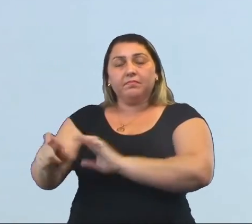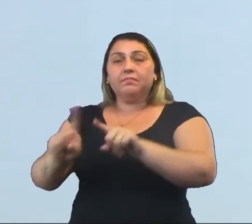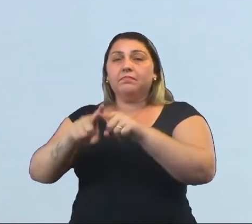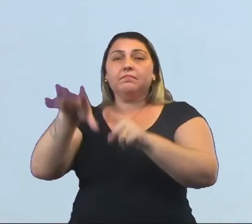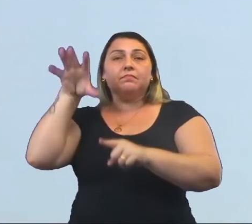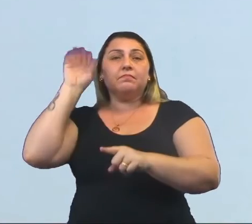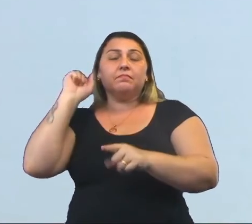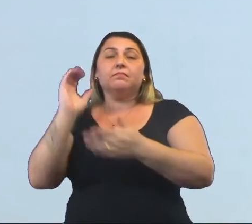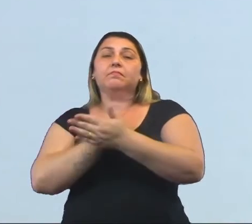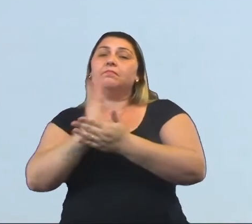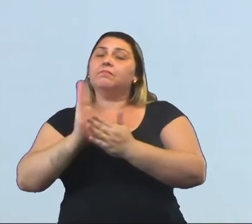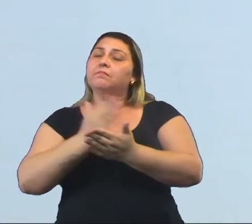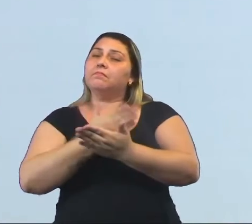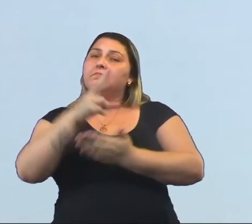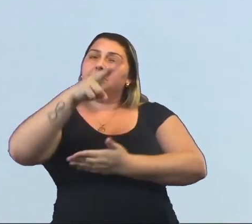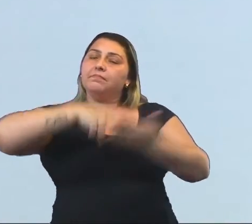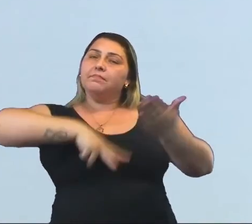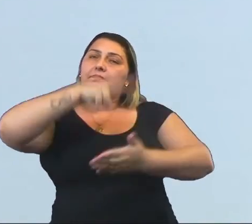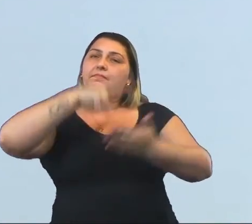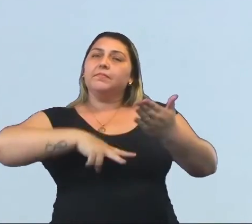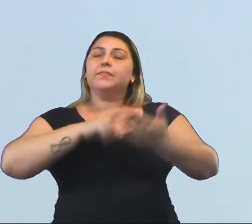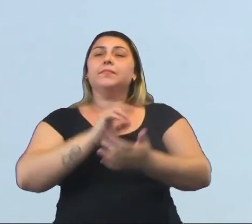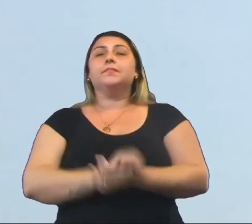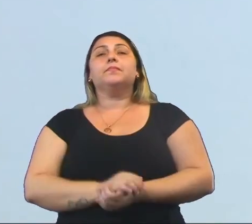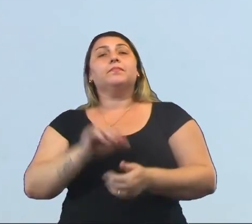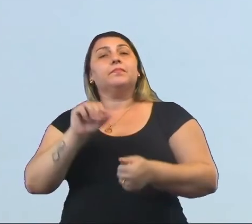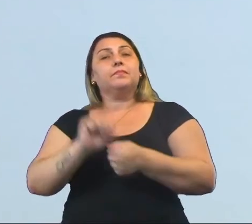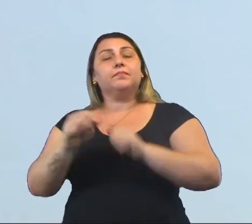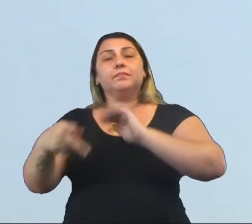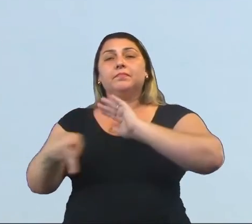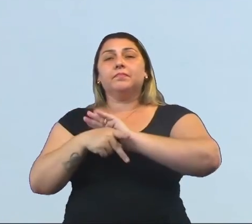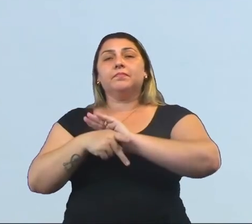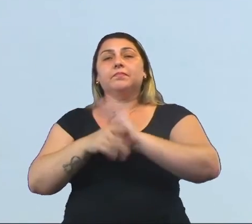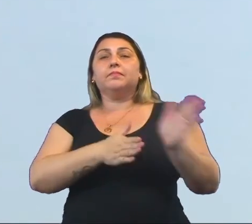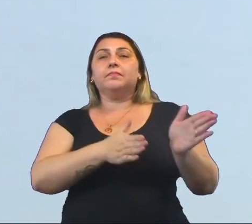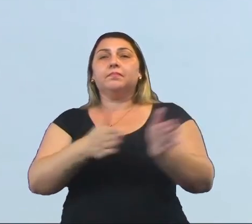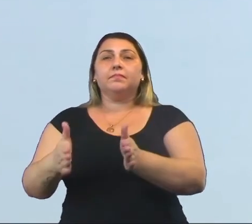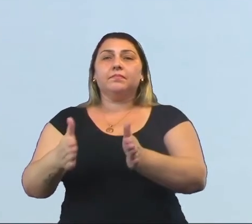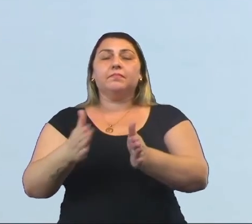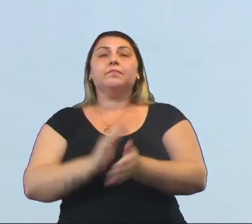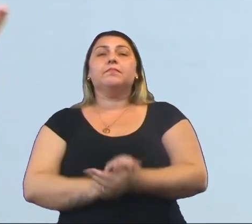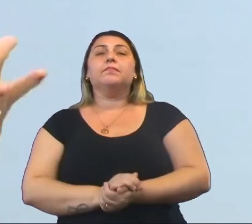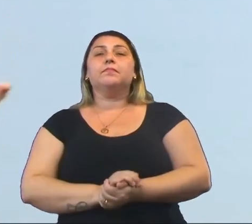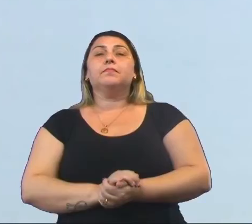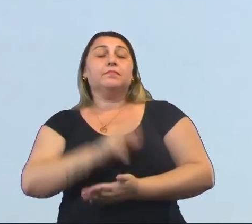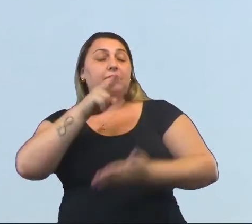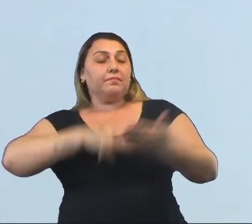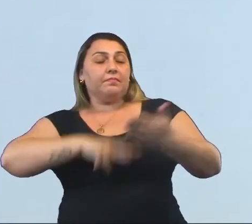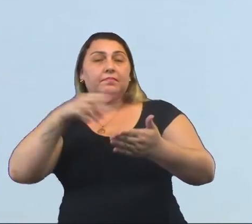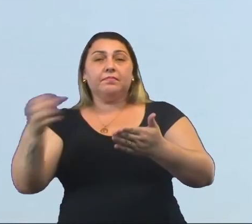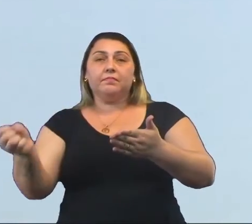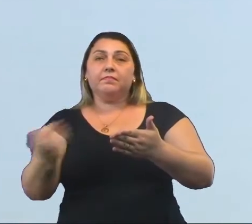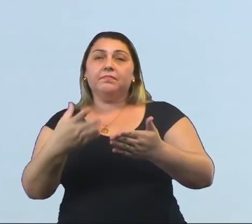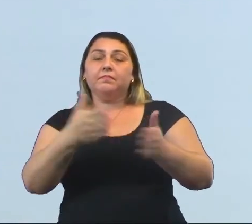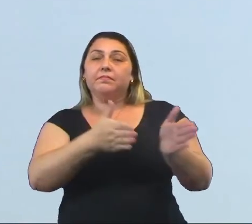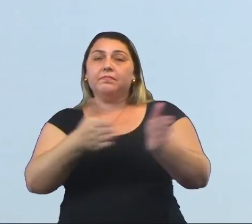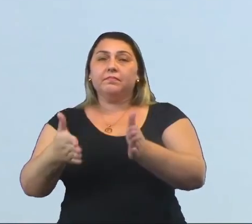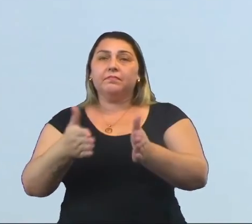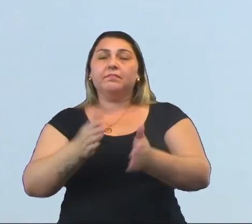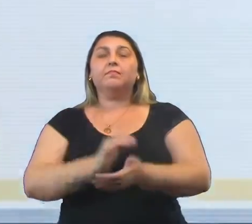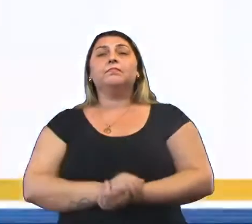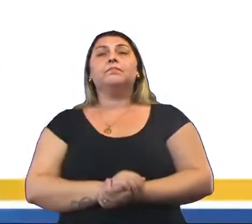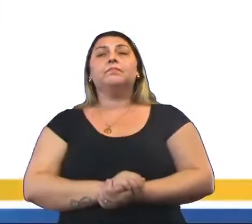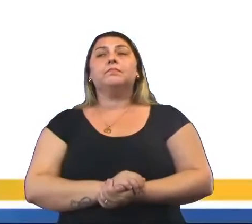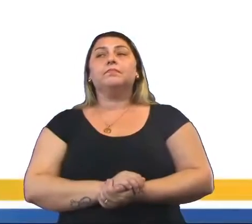algumas já começaram a ler, já começaram, né, a fazer parte desse processo de novos leitores desse período.